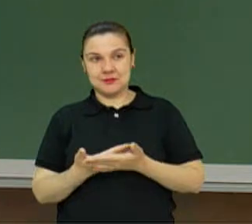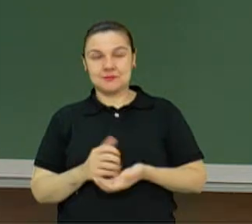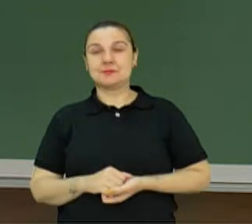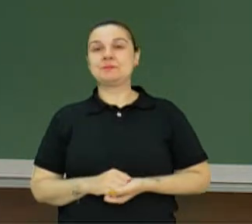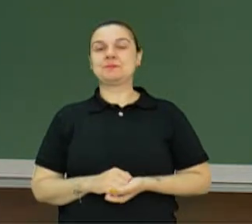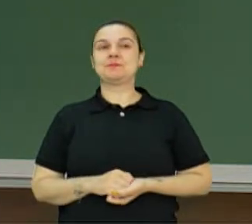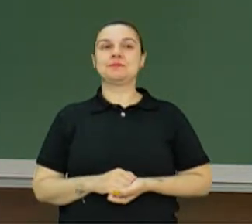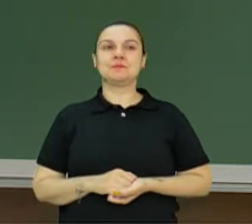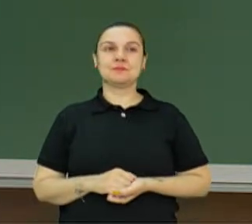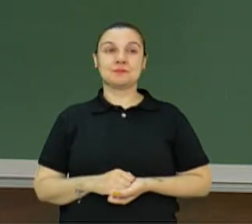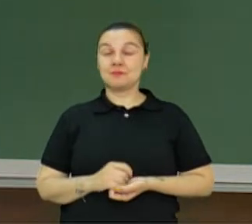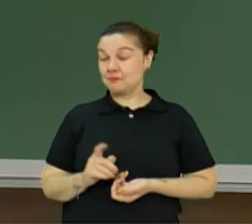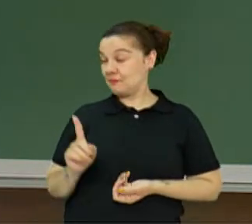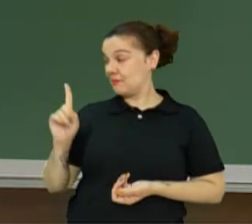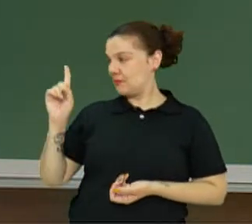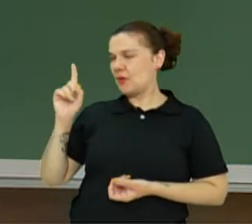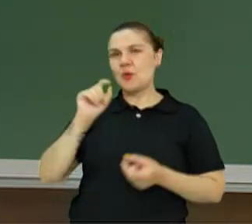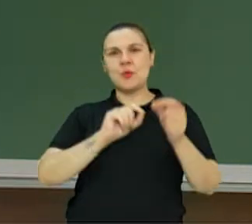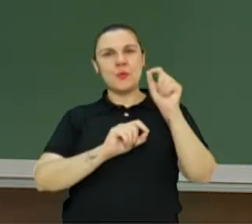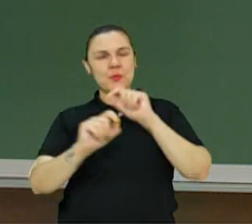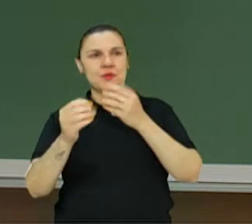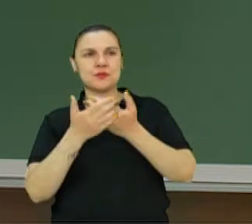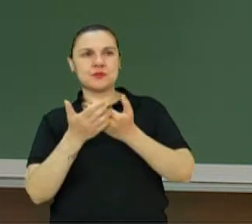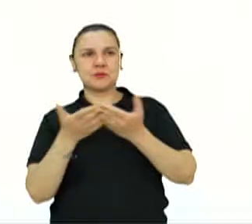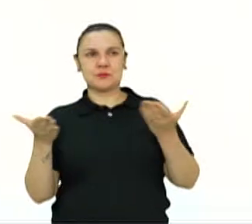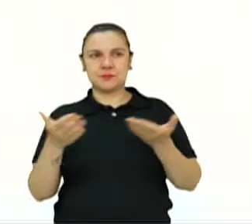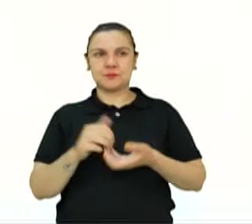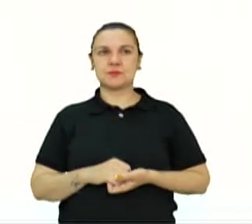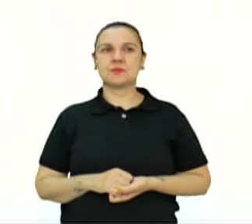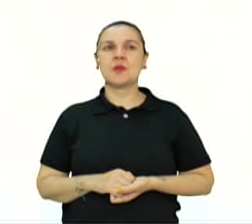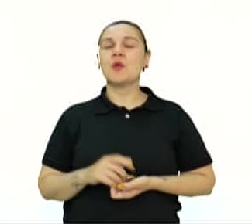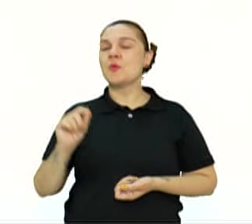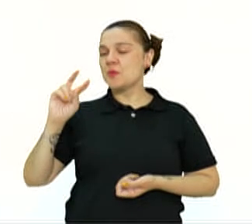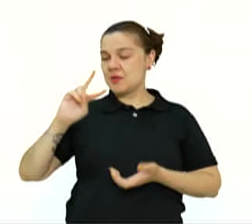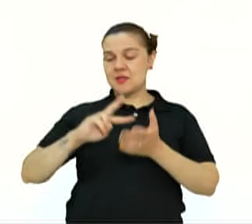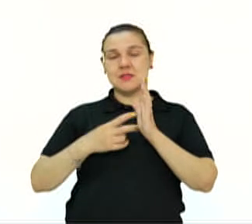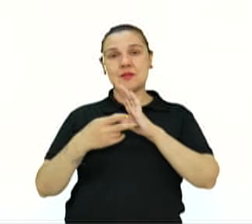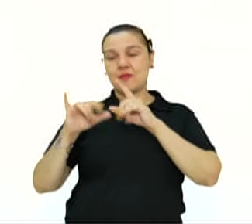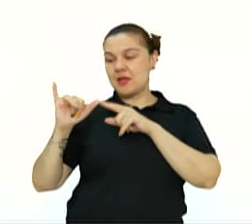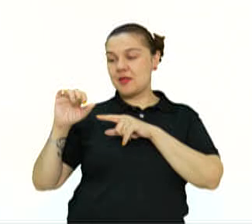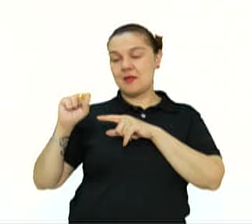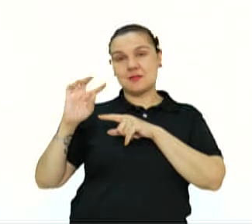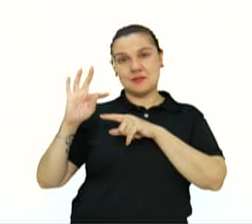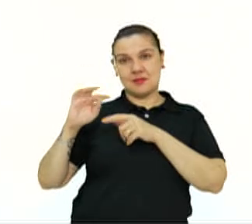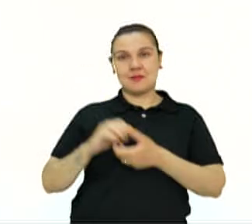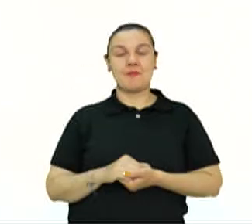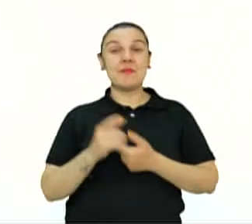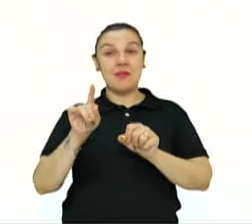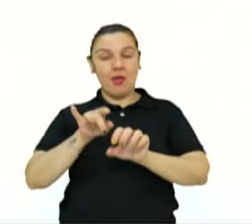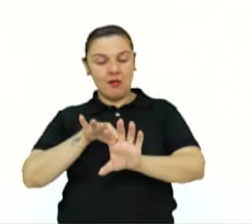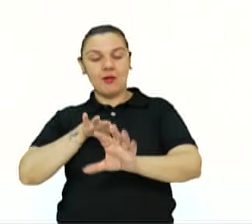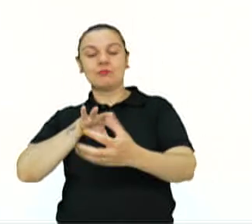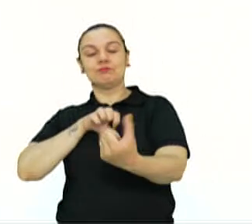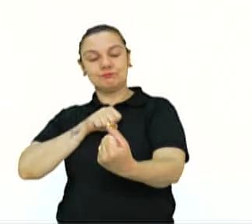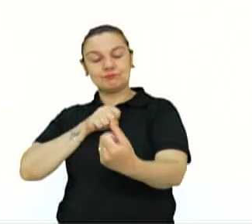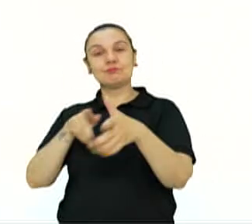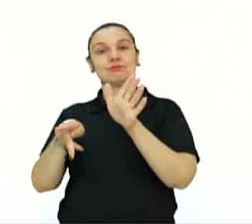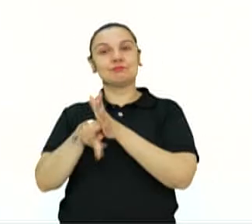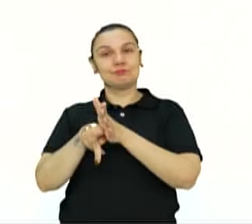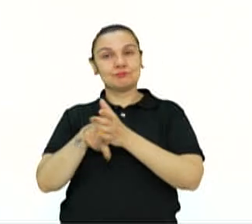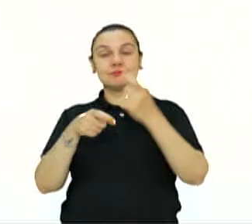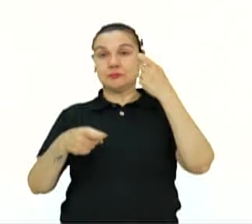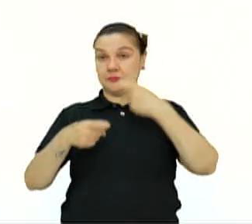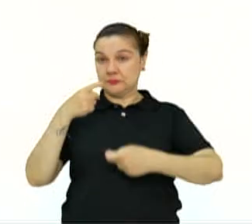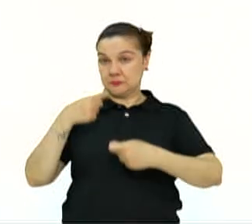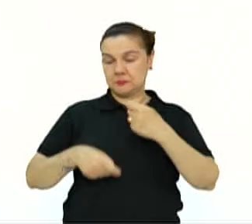finalizando mais uma aula. Olha só, o que nós vimos ao longo dessa aula? Que as ISTs, né, são as infecções transmitidas